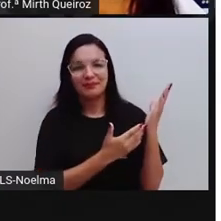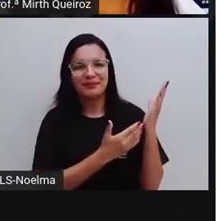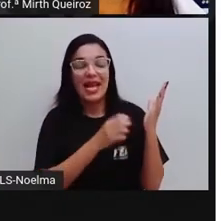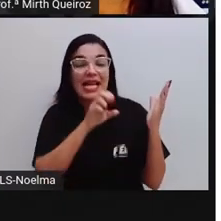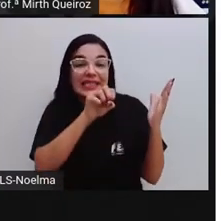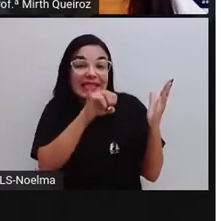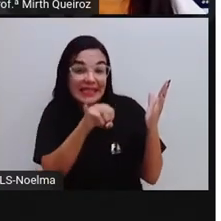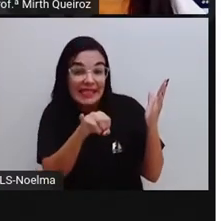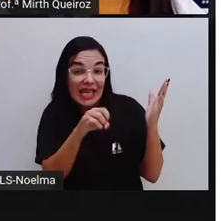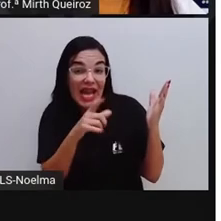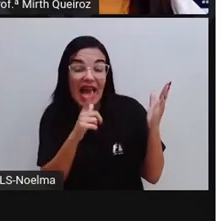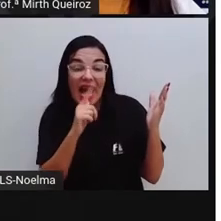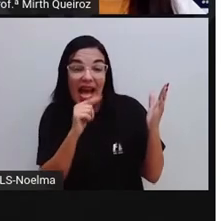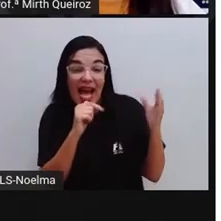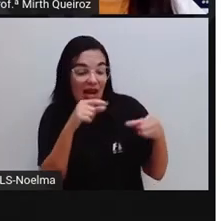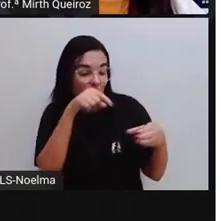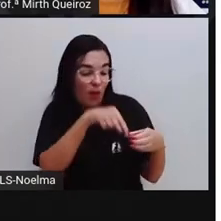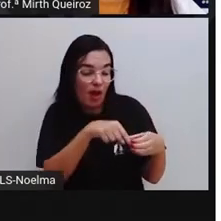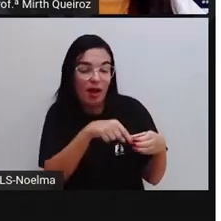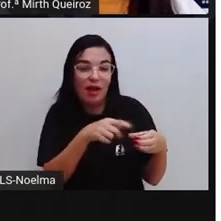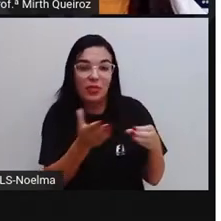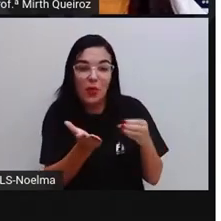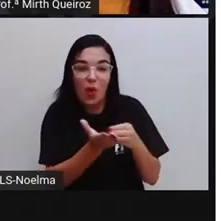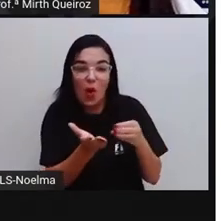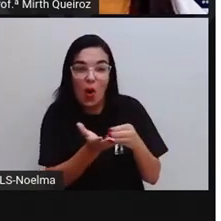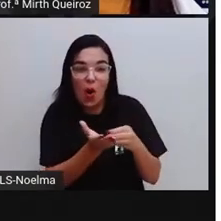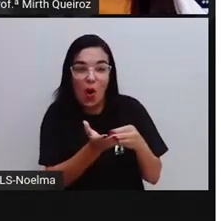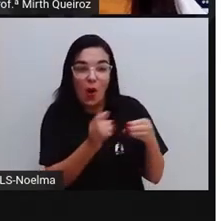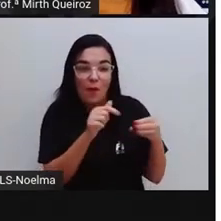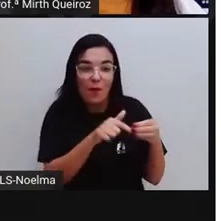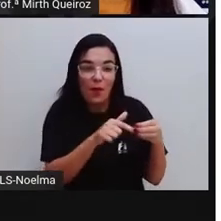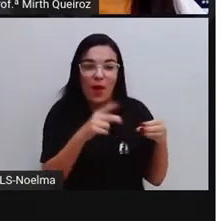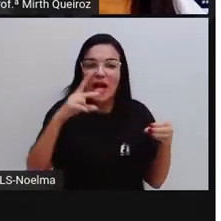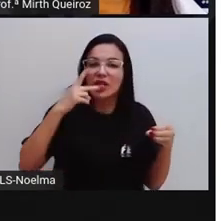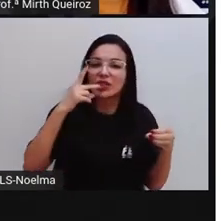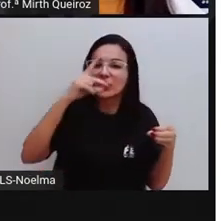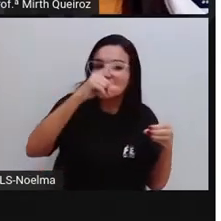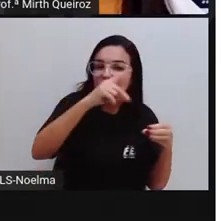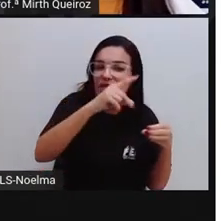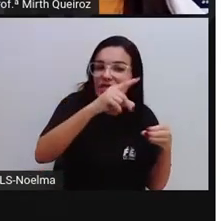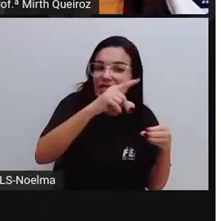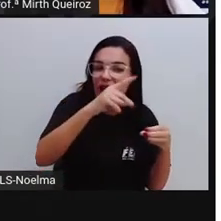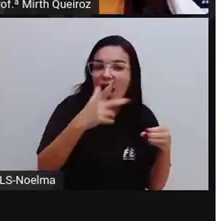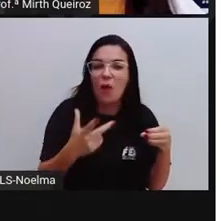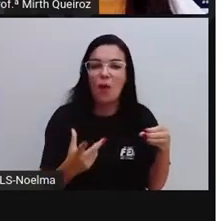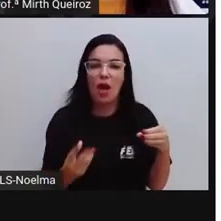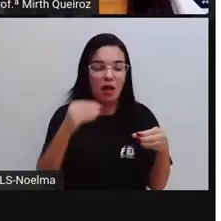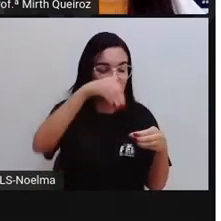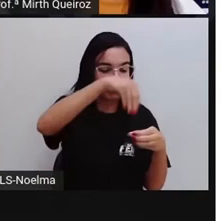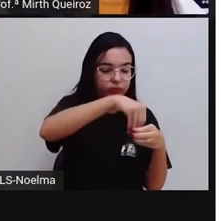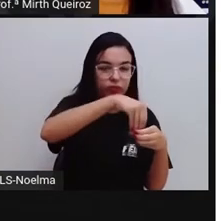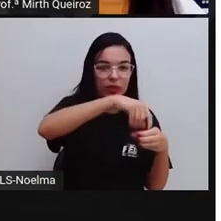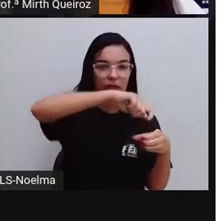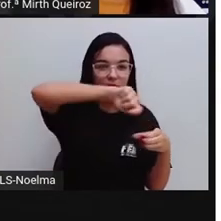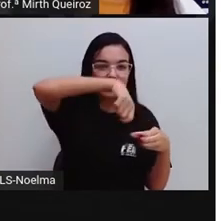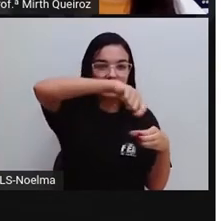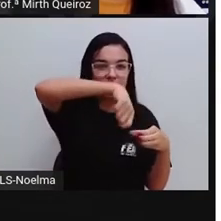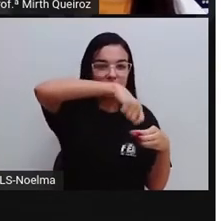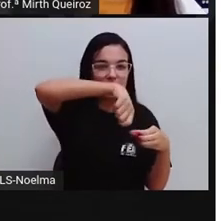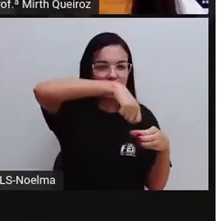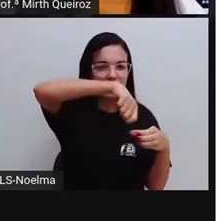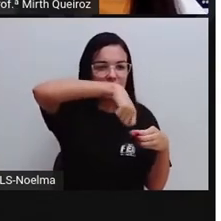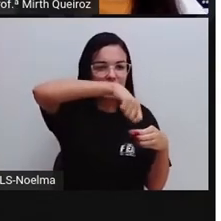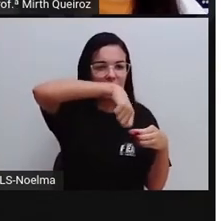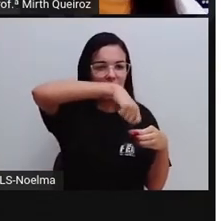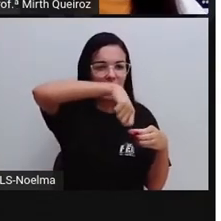Ao colocarmos sal de cozinha, o cloreto de sódio, né, dentro de um copo com água,